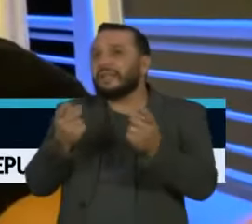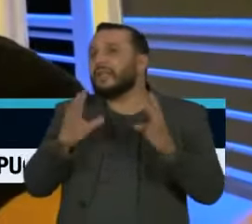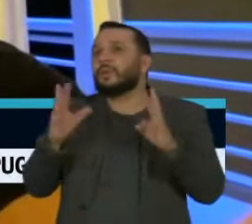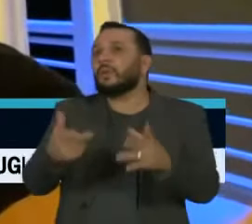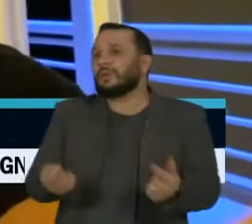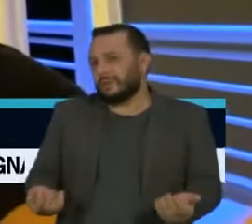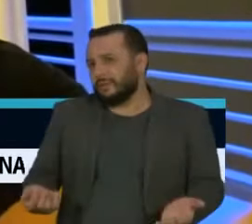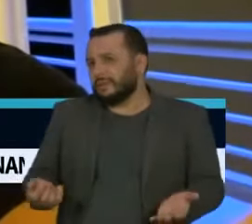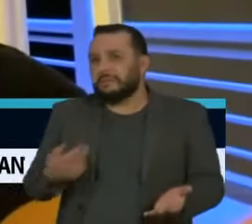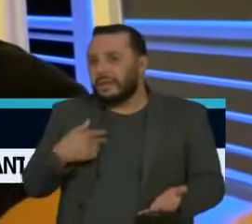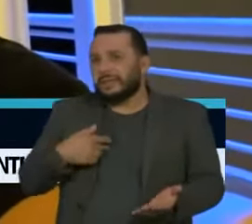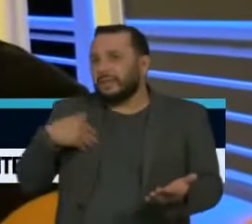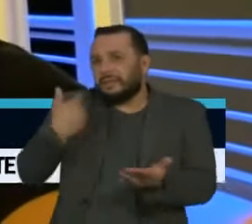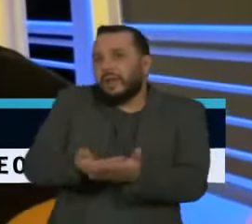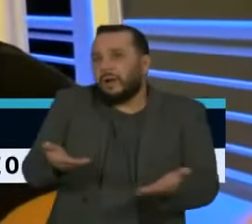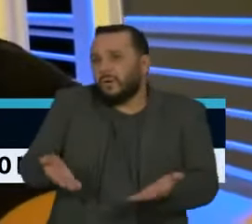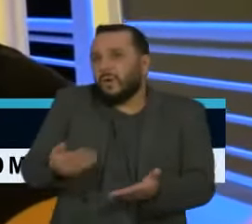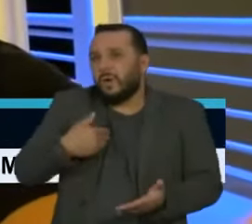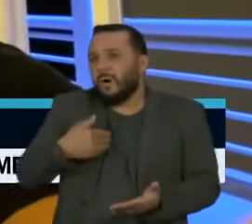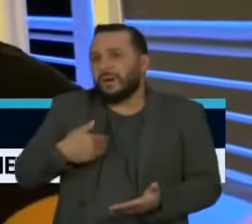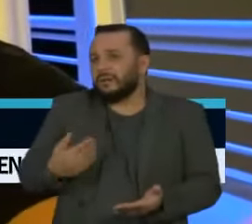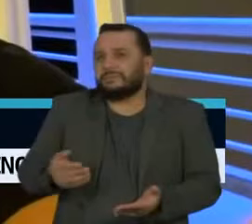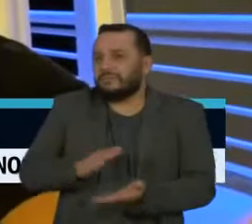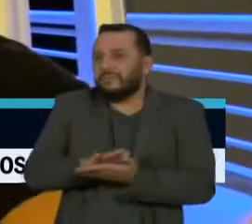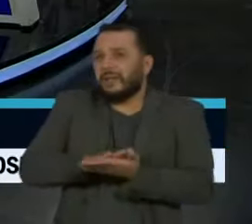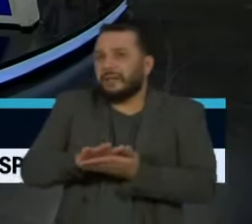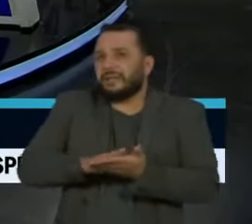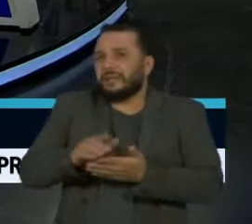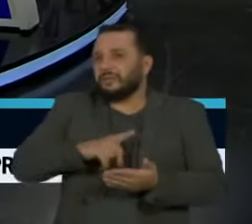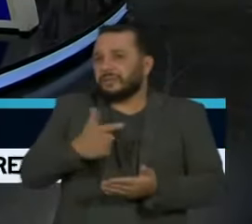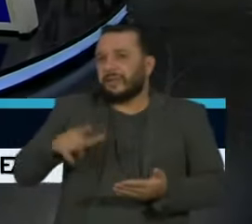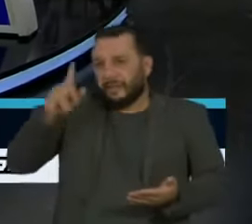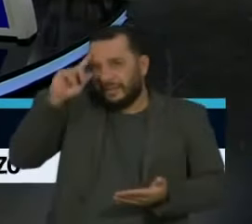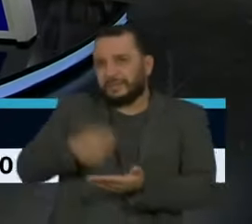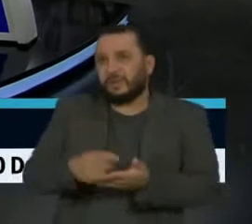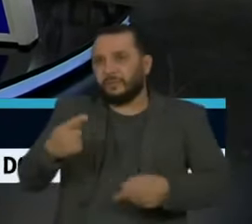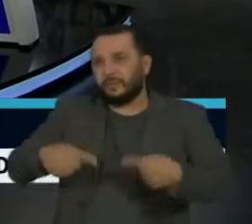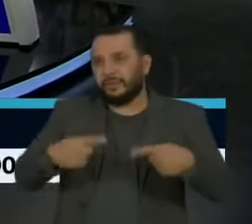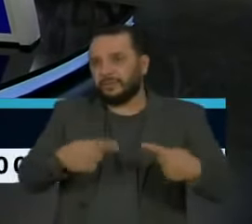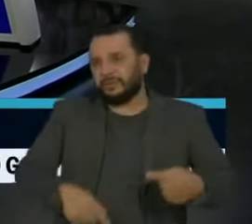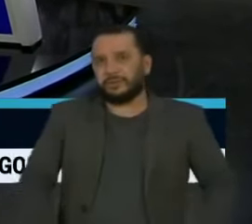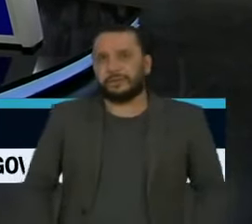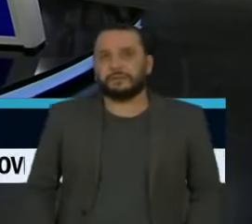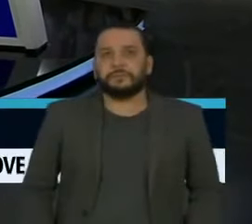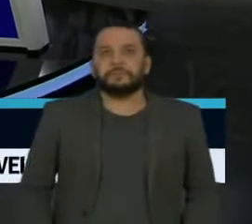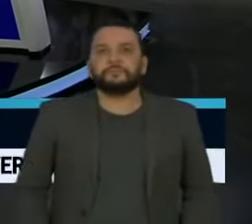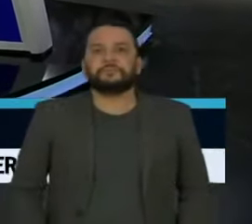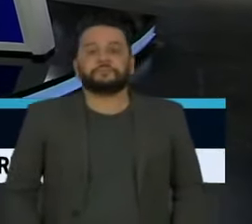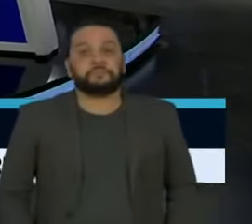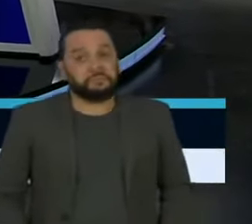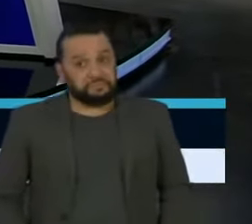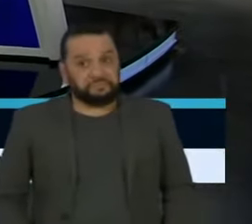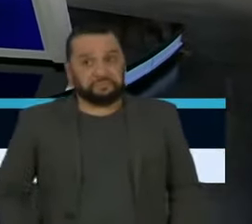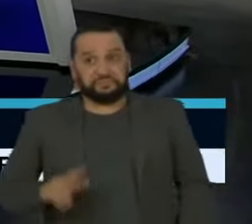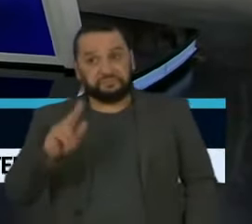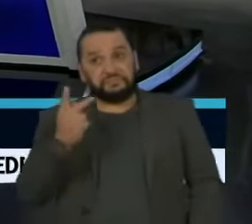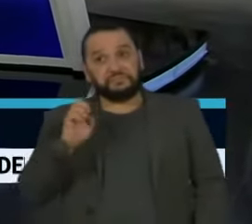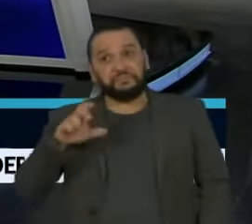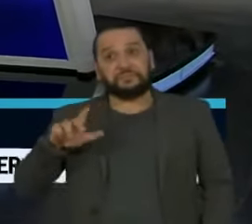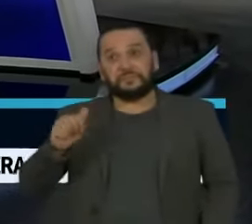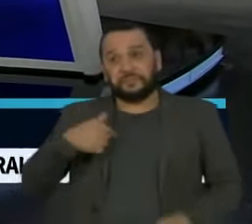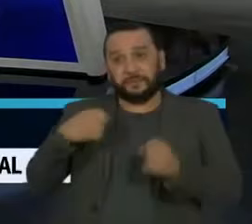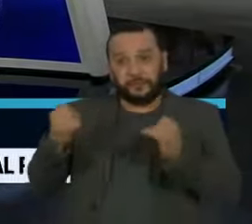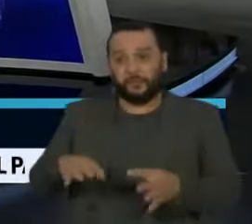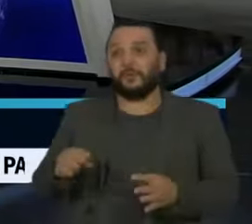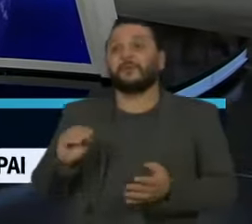Congresso. Ele não fez porque não tem decisão política para fazer. Bom, enquanto a Helena Landau, diz que falta empenho